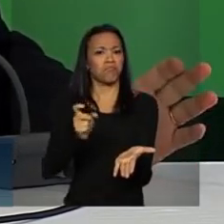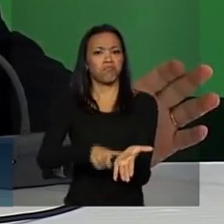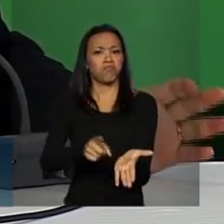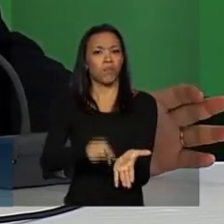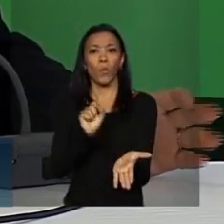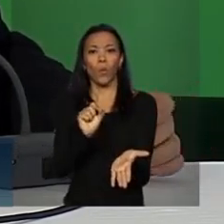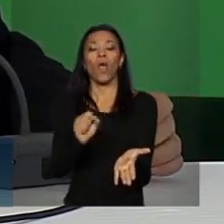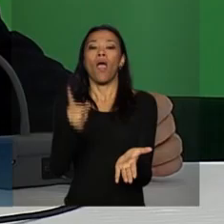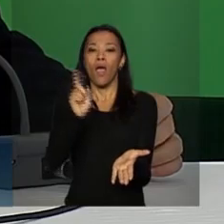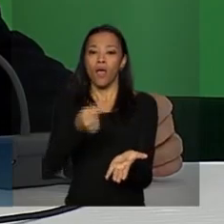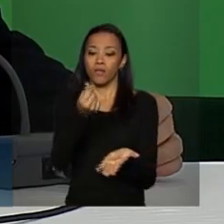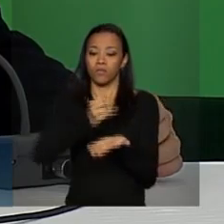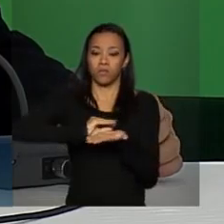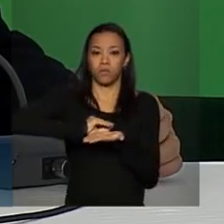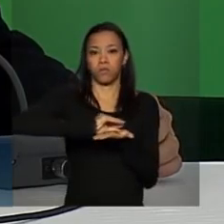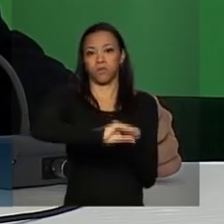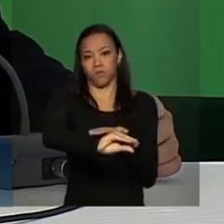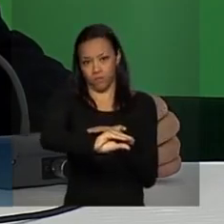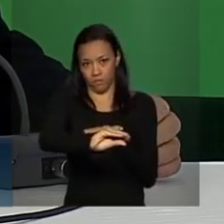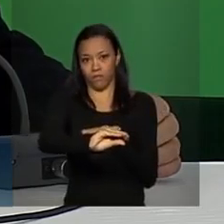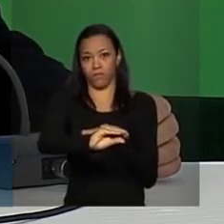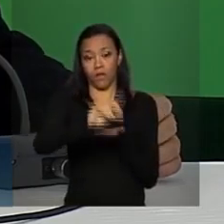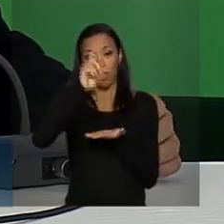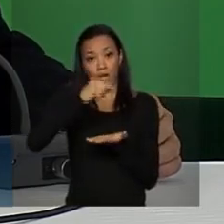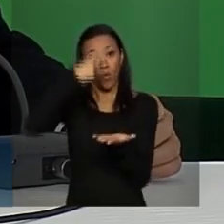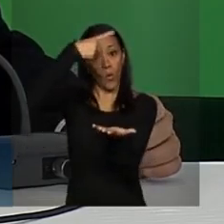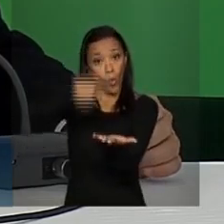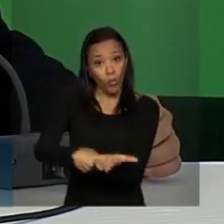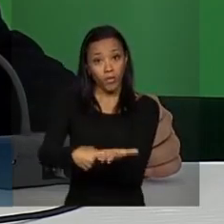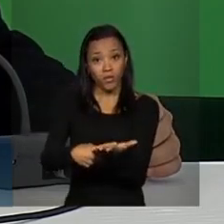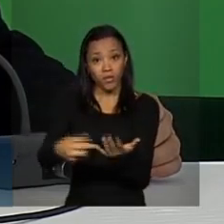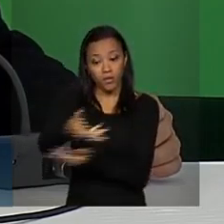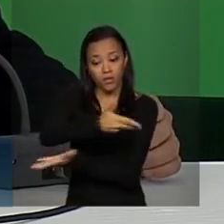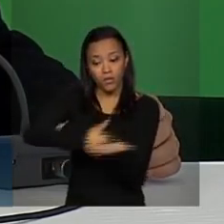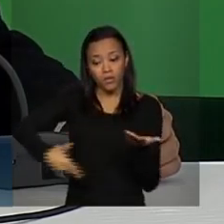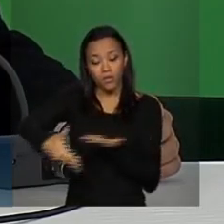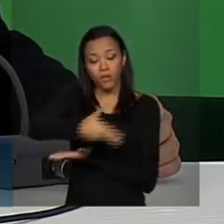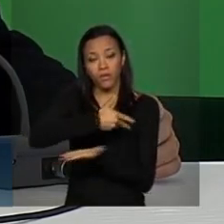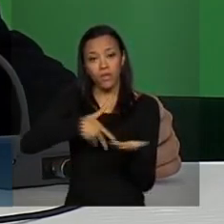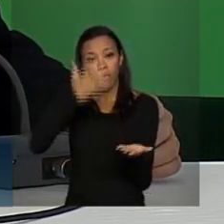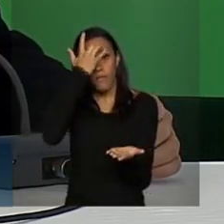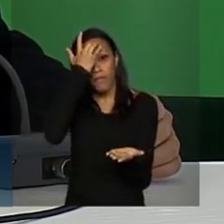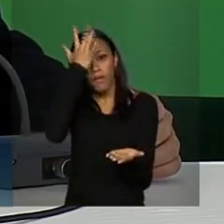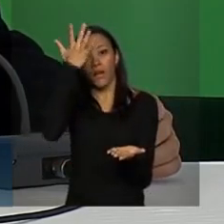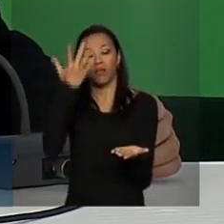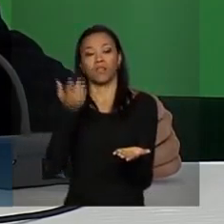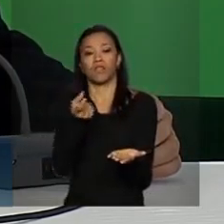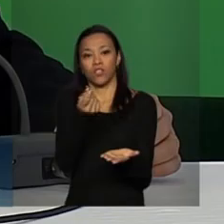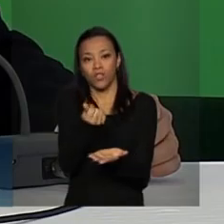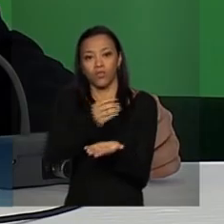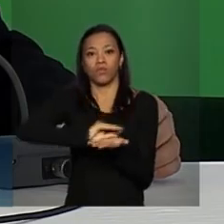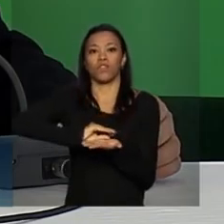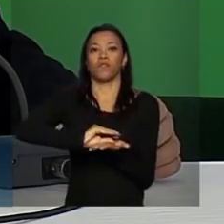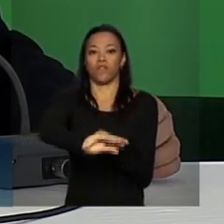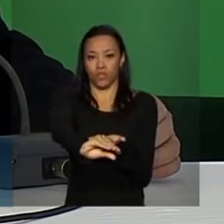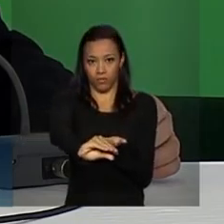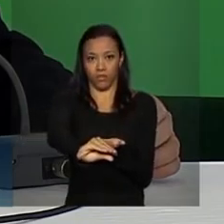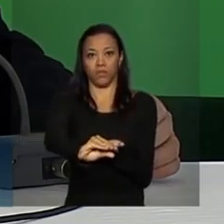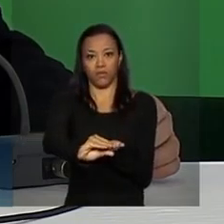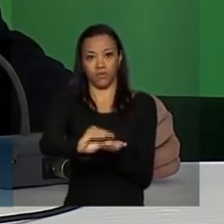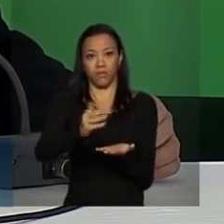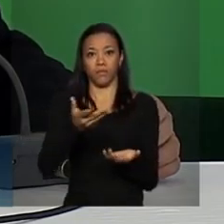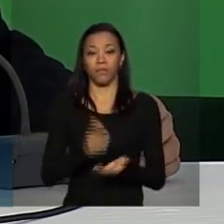de investimentos. Tá? É um acordo de cooperação e facilitação e investimentos, a